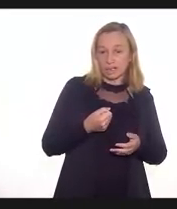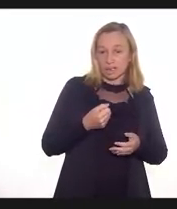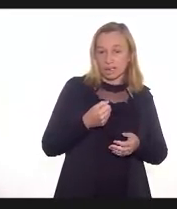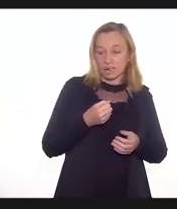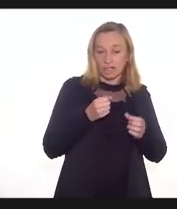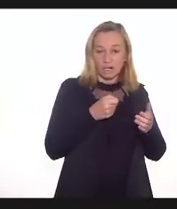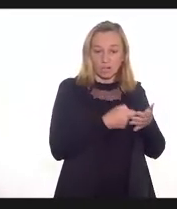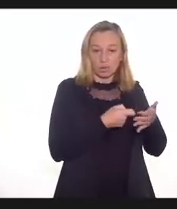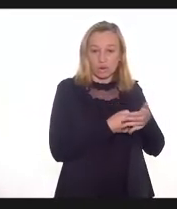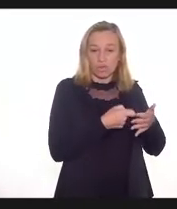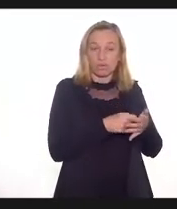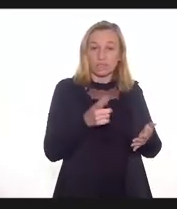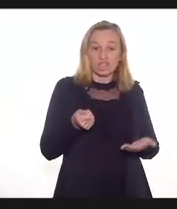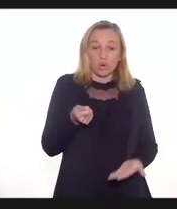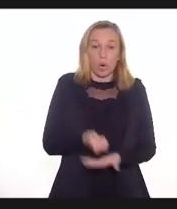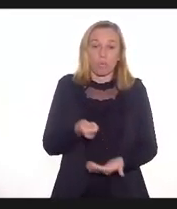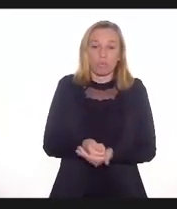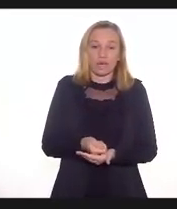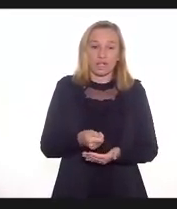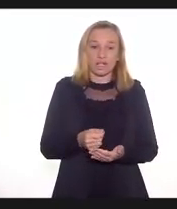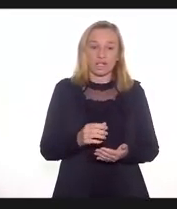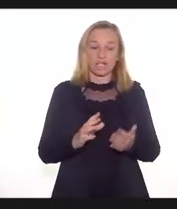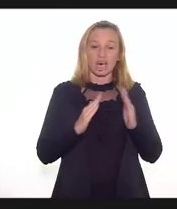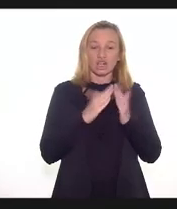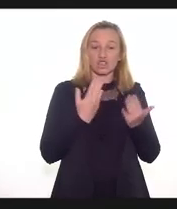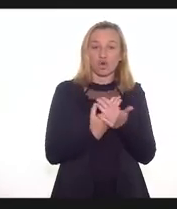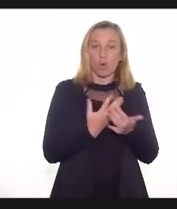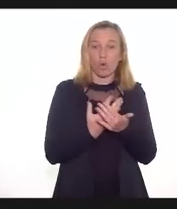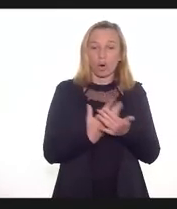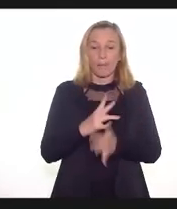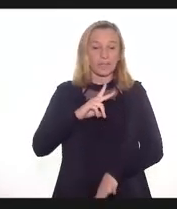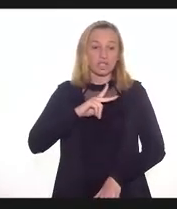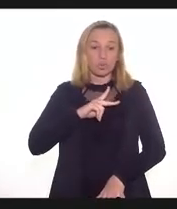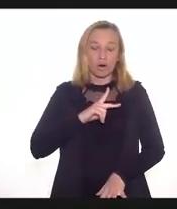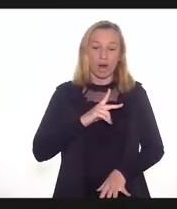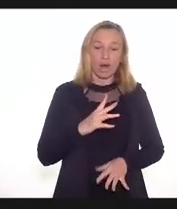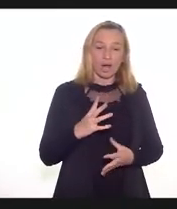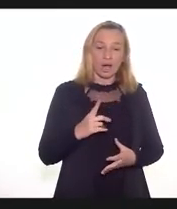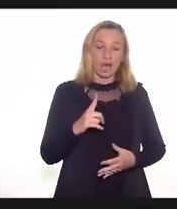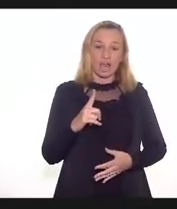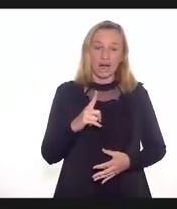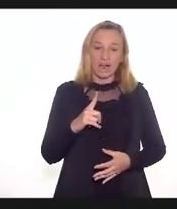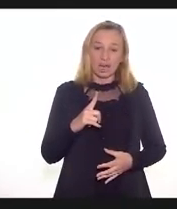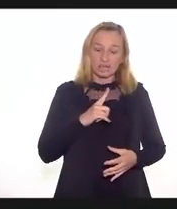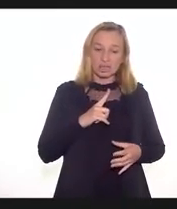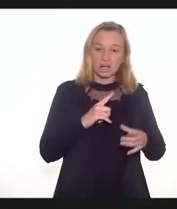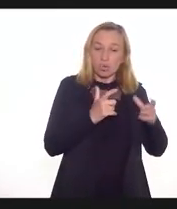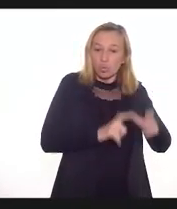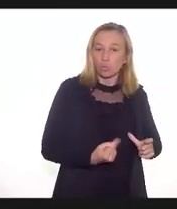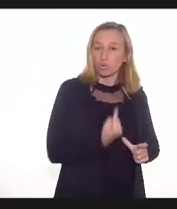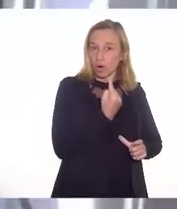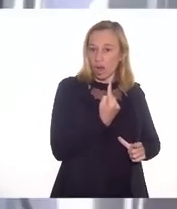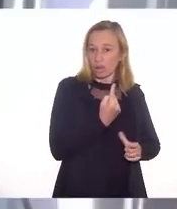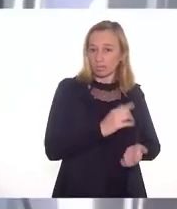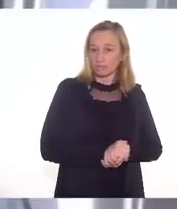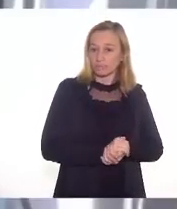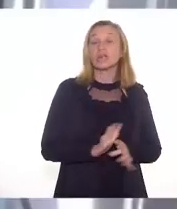não obriga especificamente as escolas privadas a ter um canal?